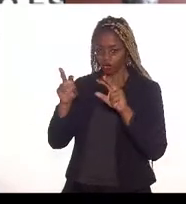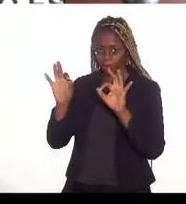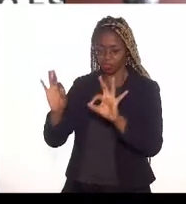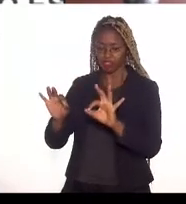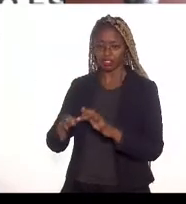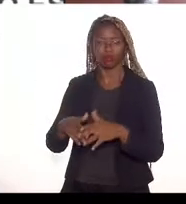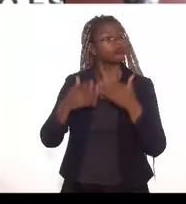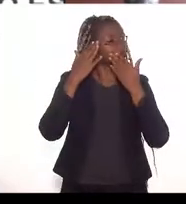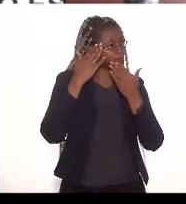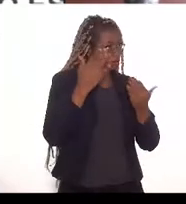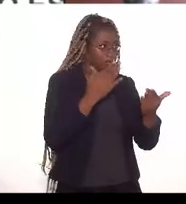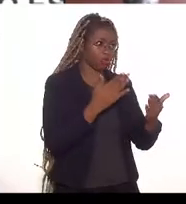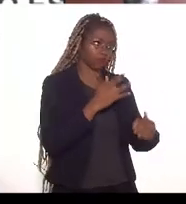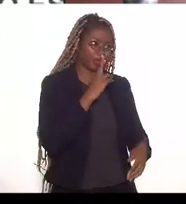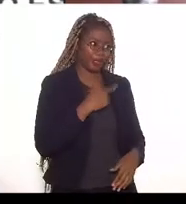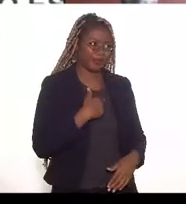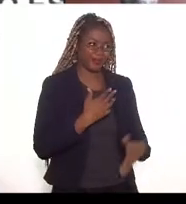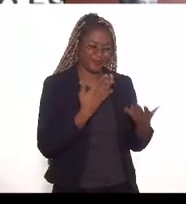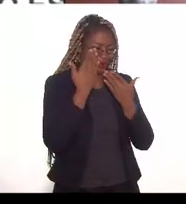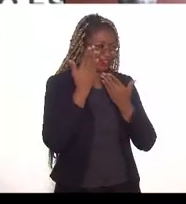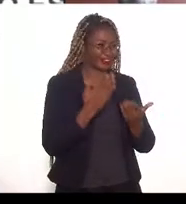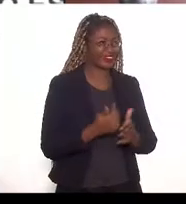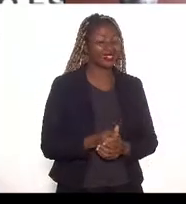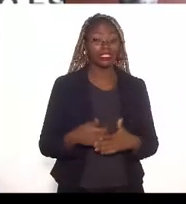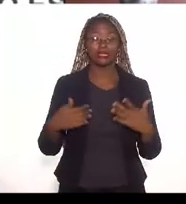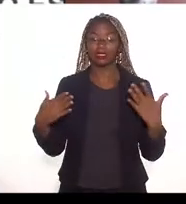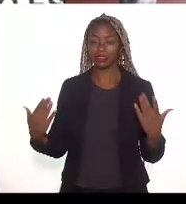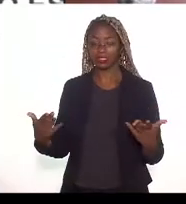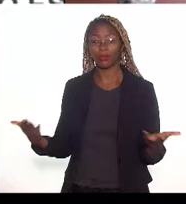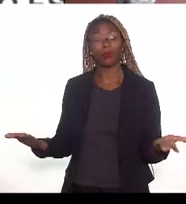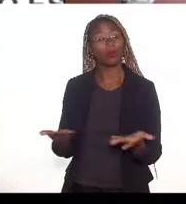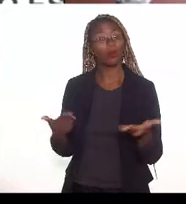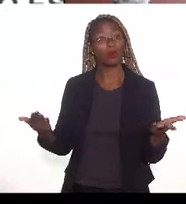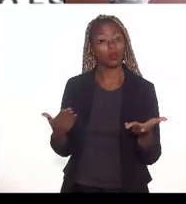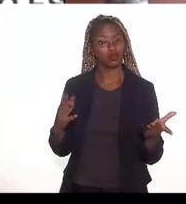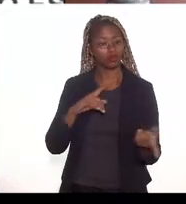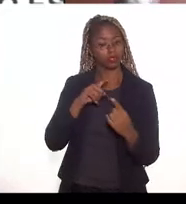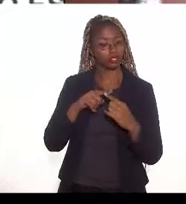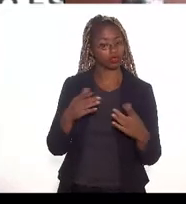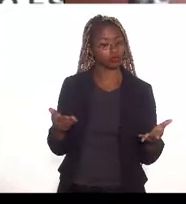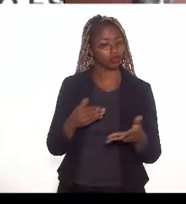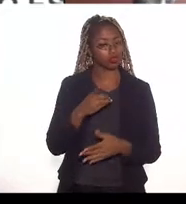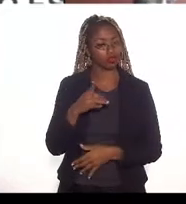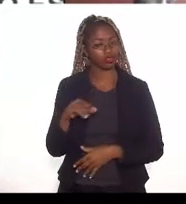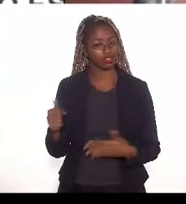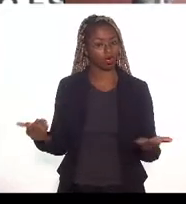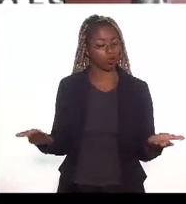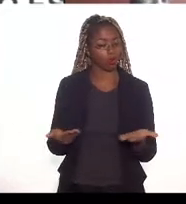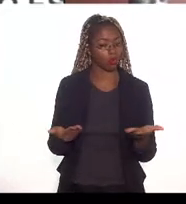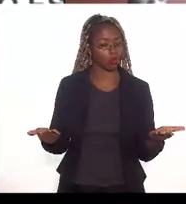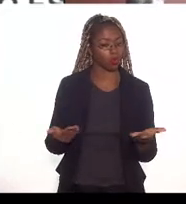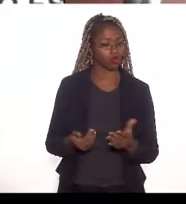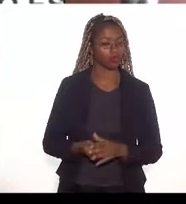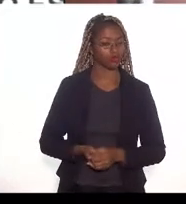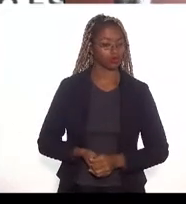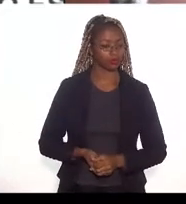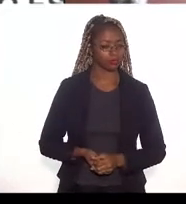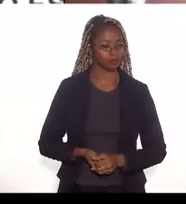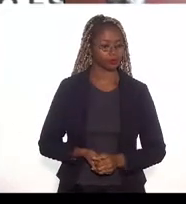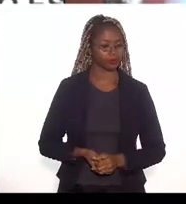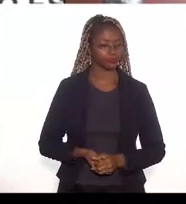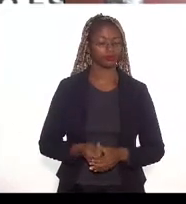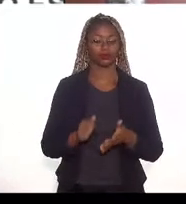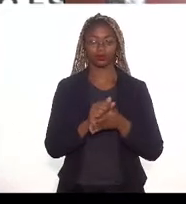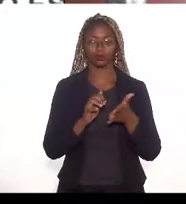Perfeitamente. Obrigado. Nosso intuito hoje, na data de hoje, é demonstrar as